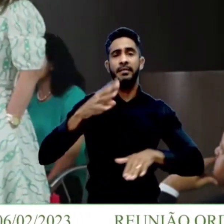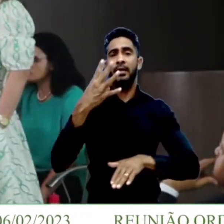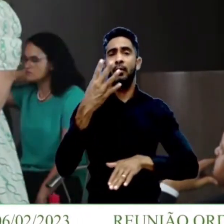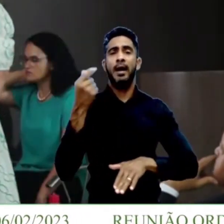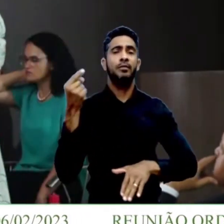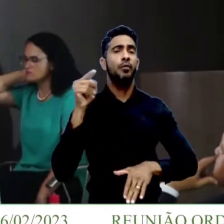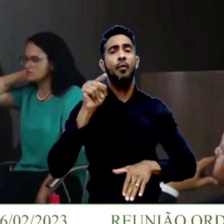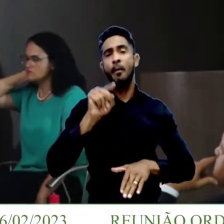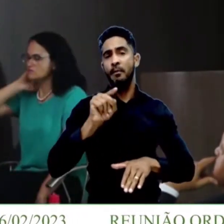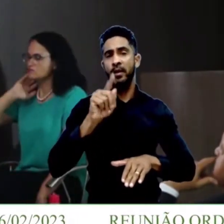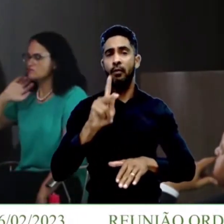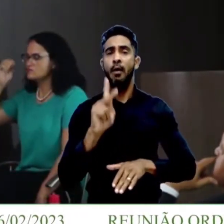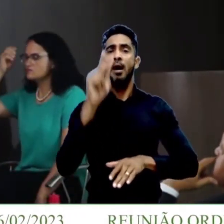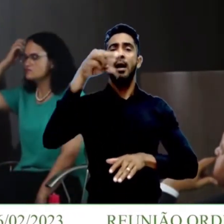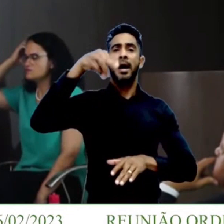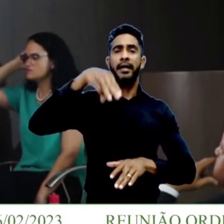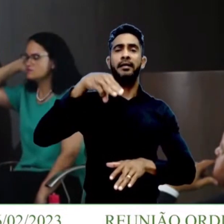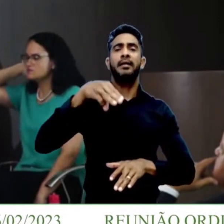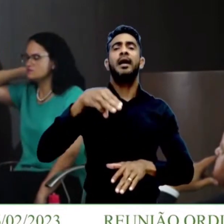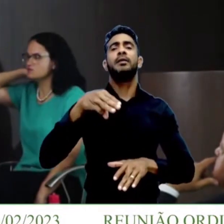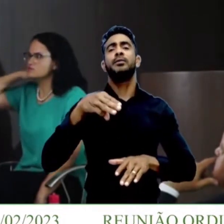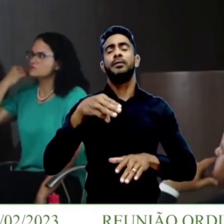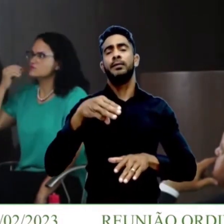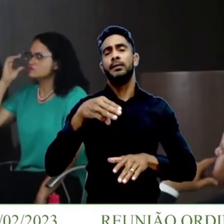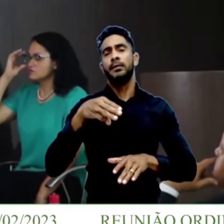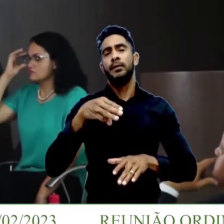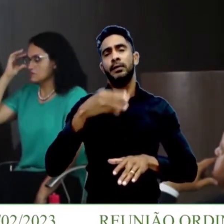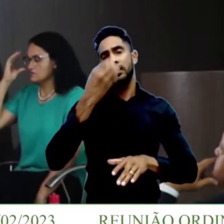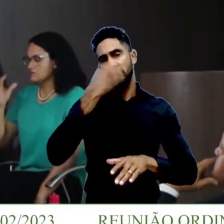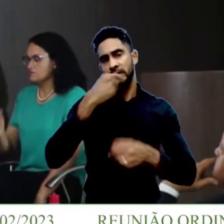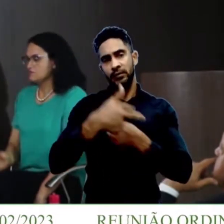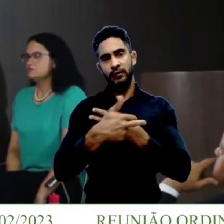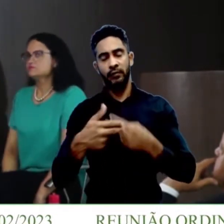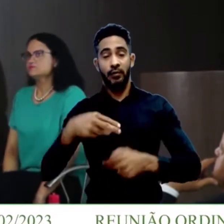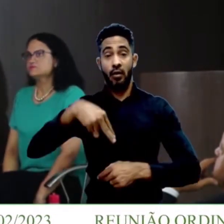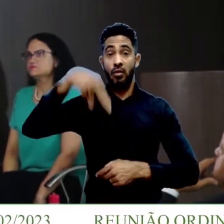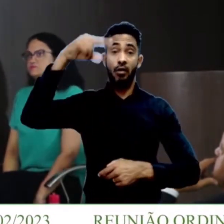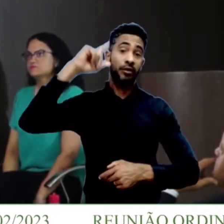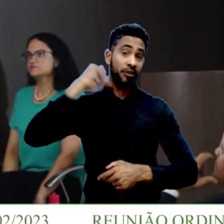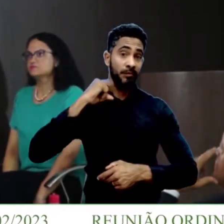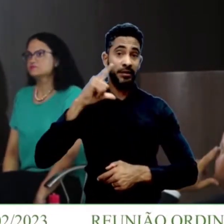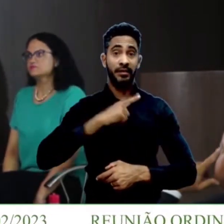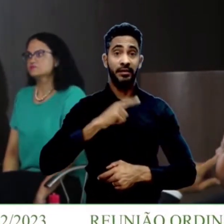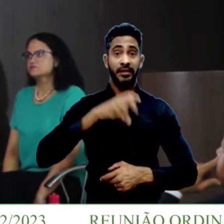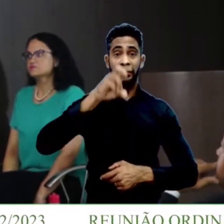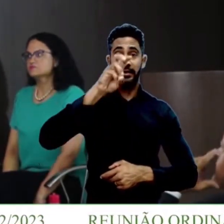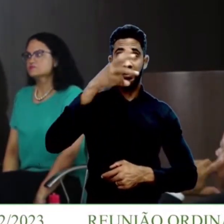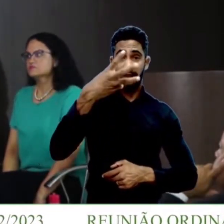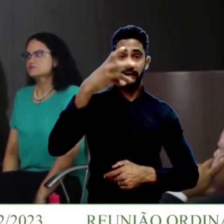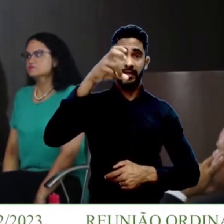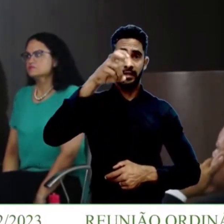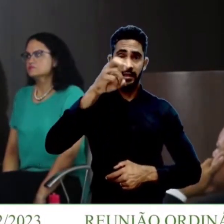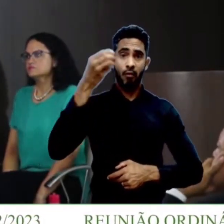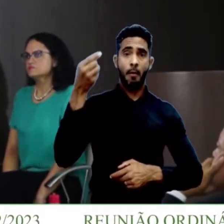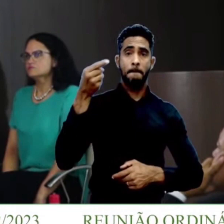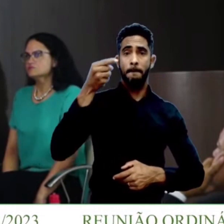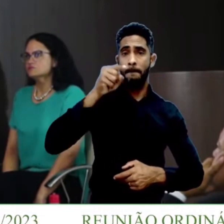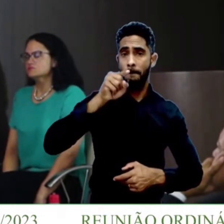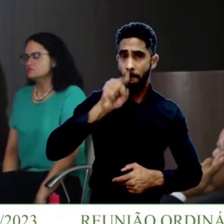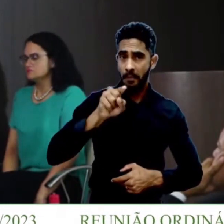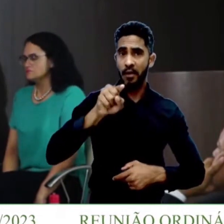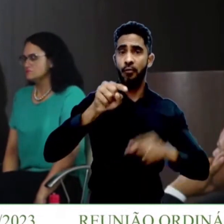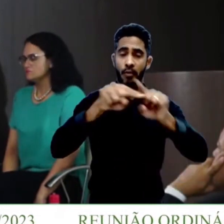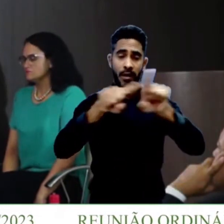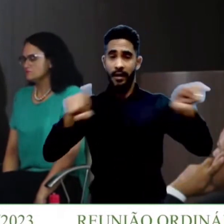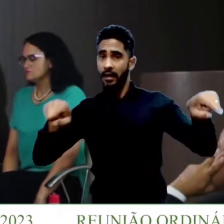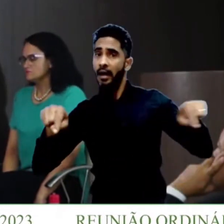mil hectares. O norte de Minas, então, tem hoje cultivado 35 mil hectares de terras